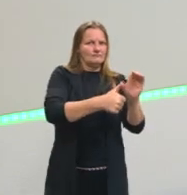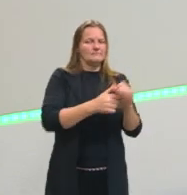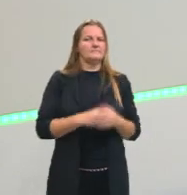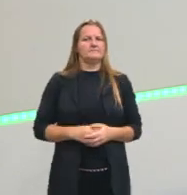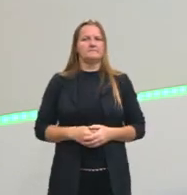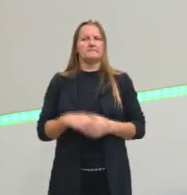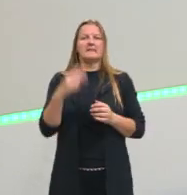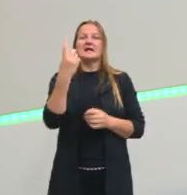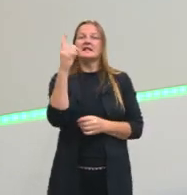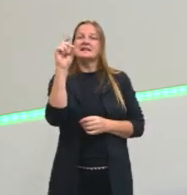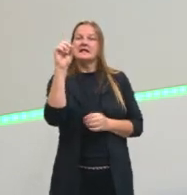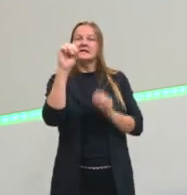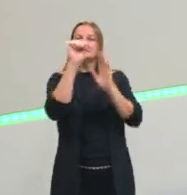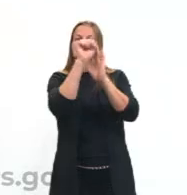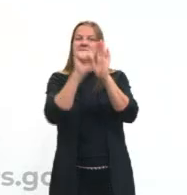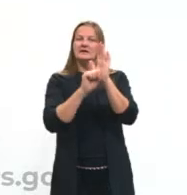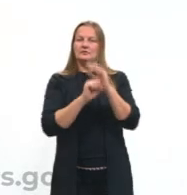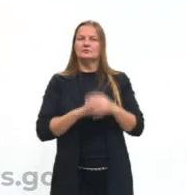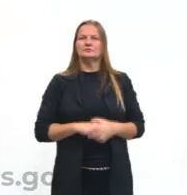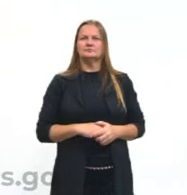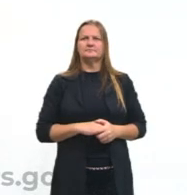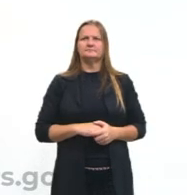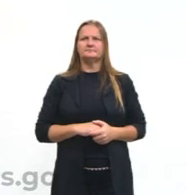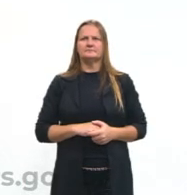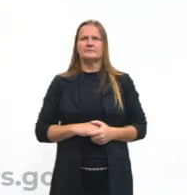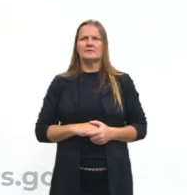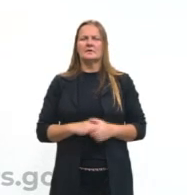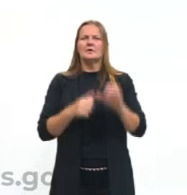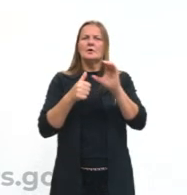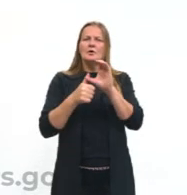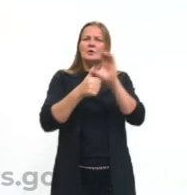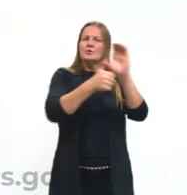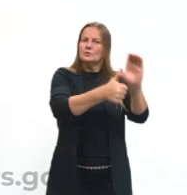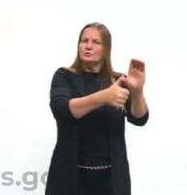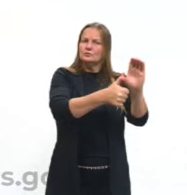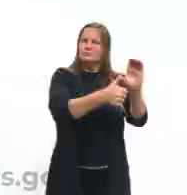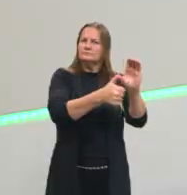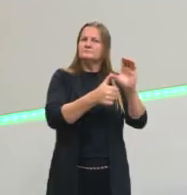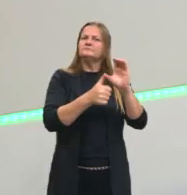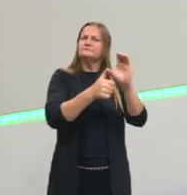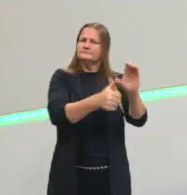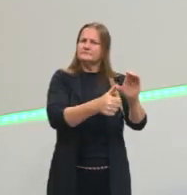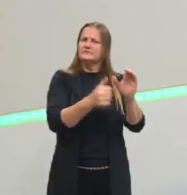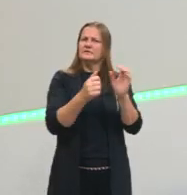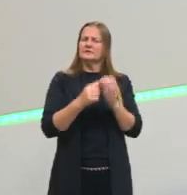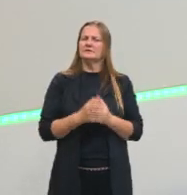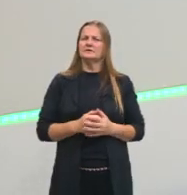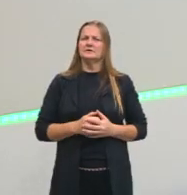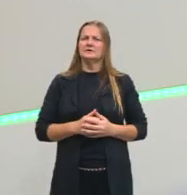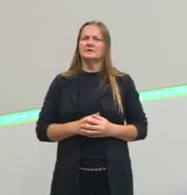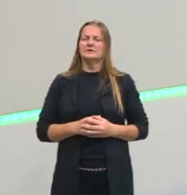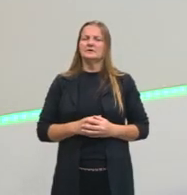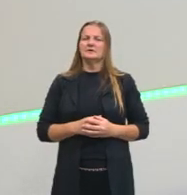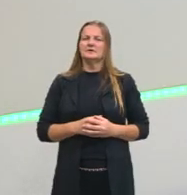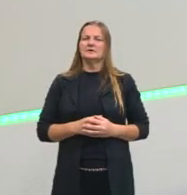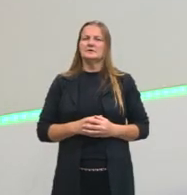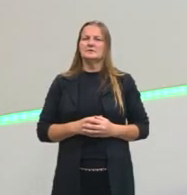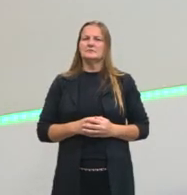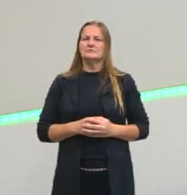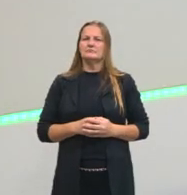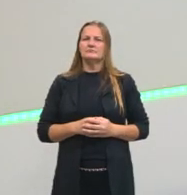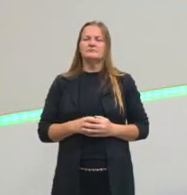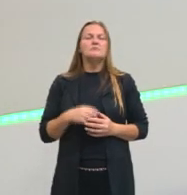esses dez séculos Olha a Renascença Olha o cristianismo ele traz o telamento ele traz consigo um elemento assim